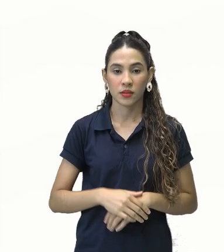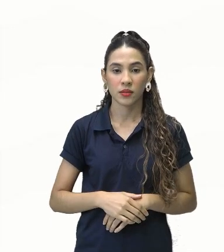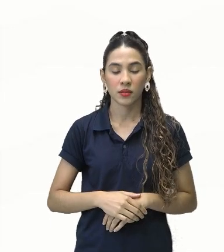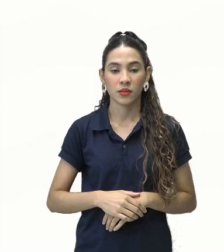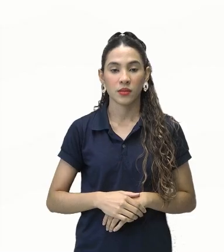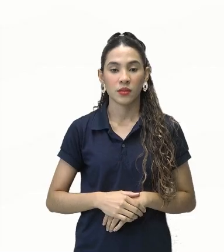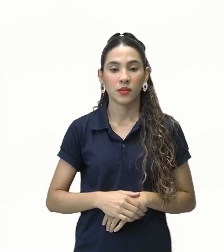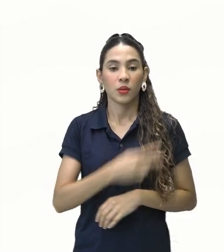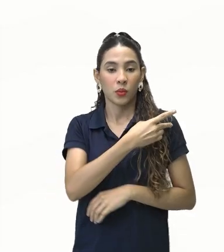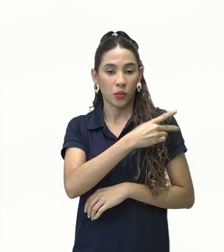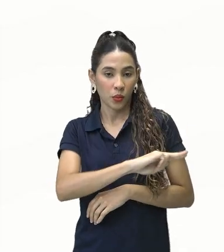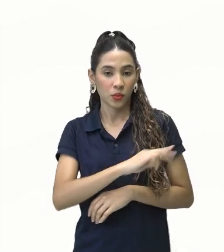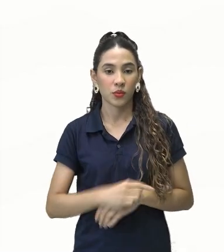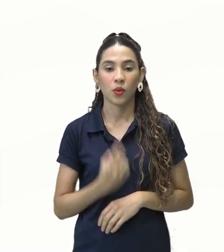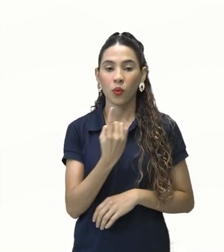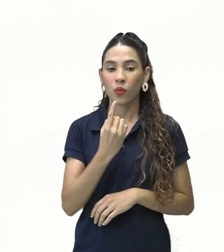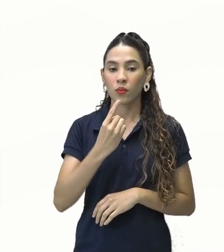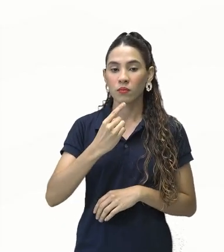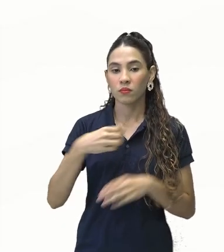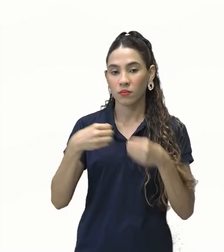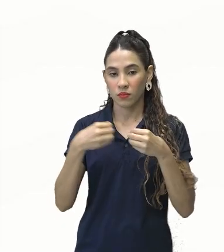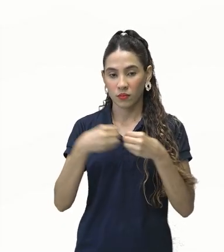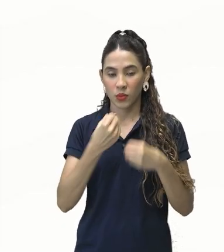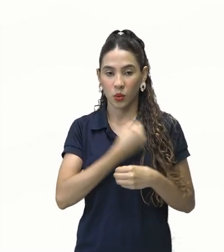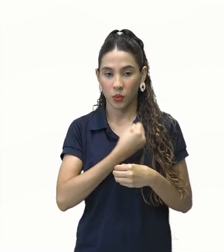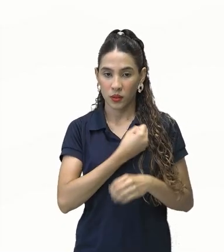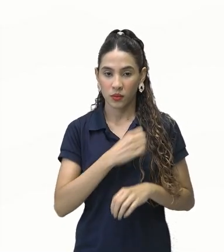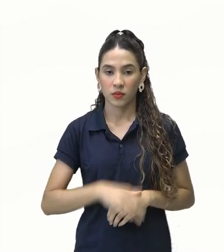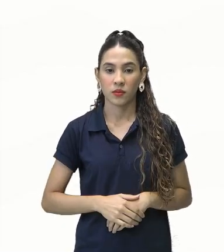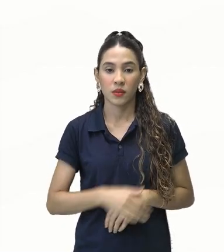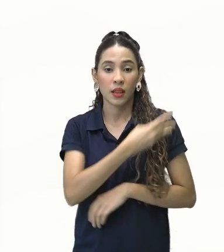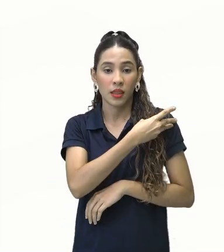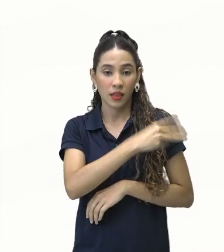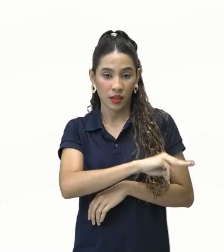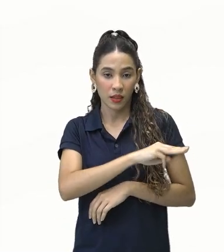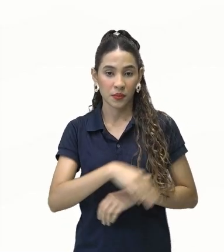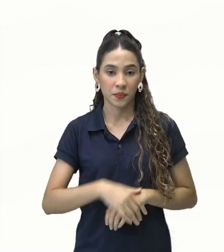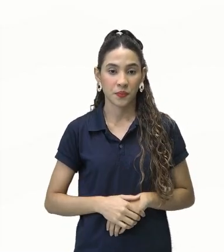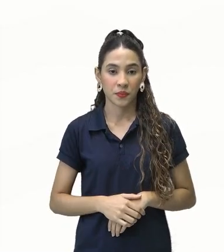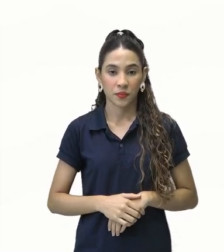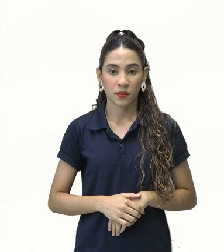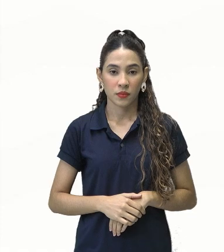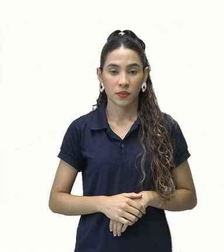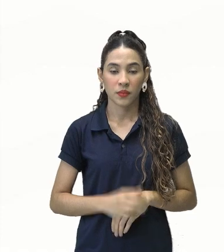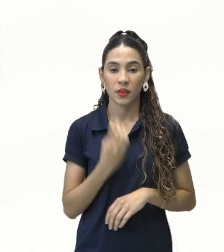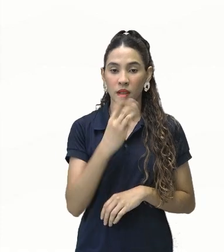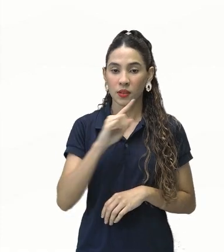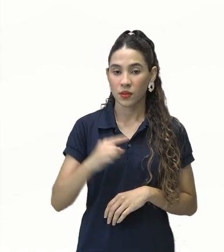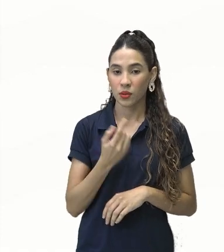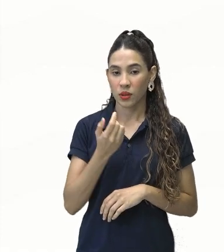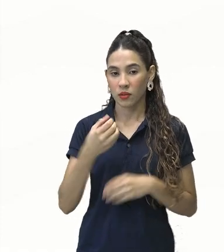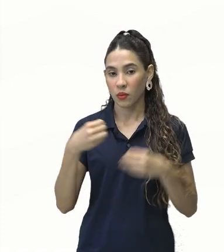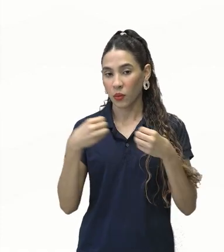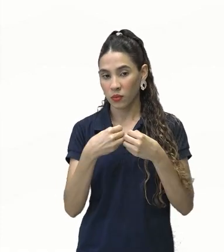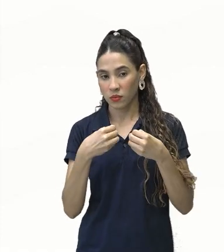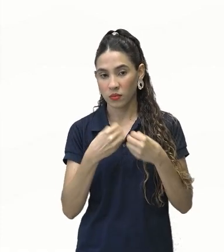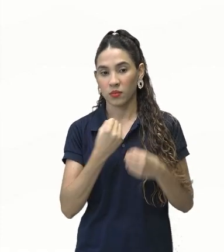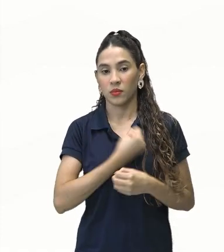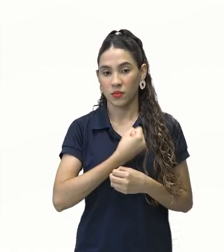série 2, 1, alguma coisa, e série 3, 3, alguma